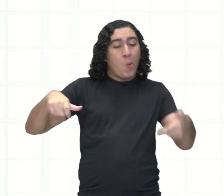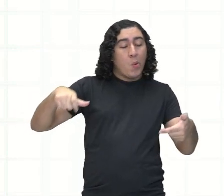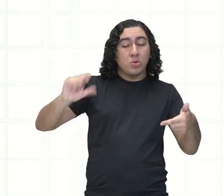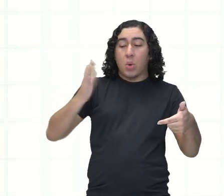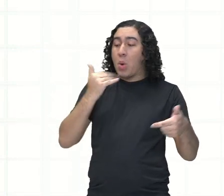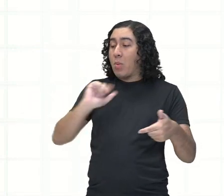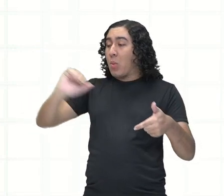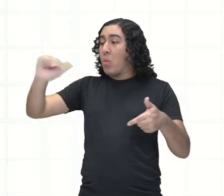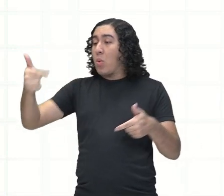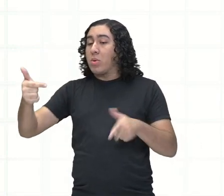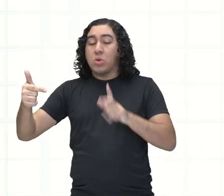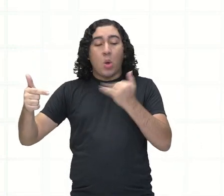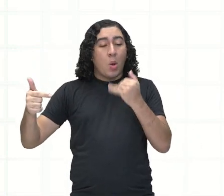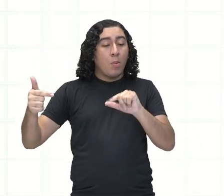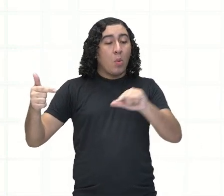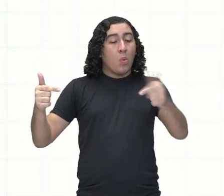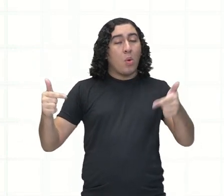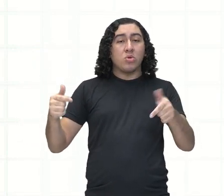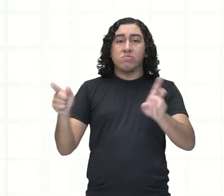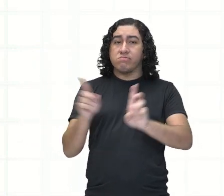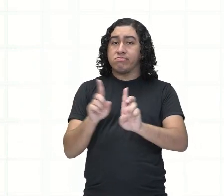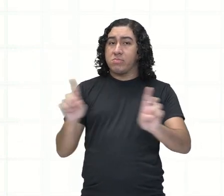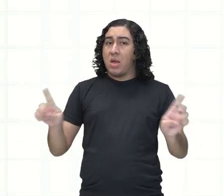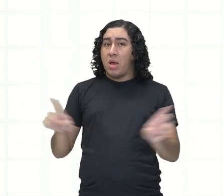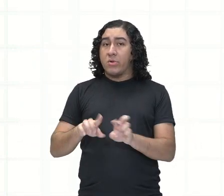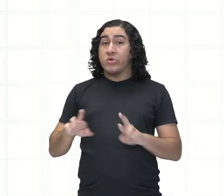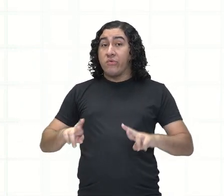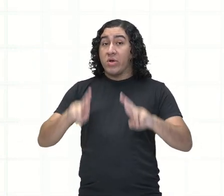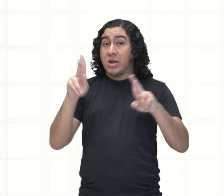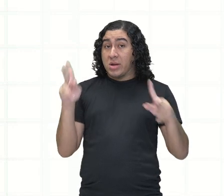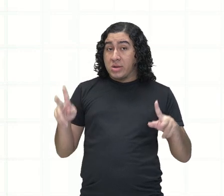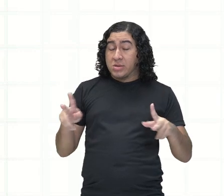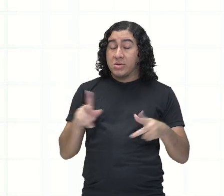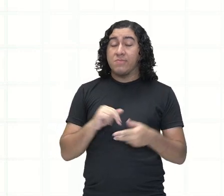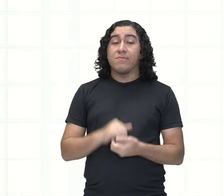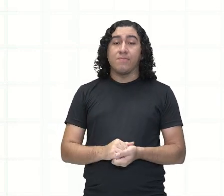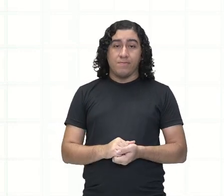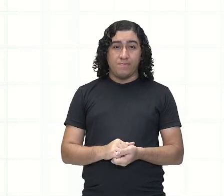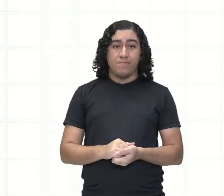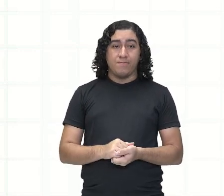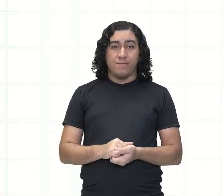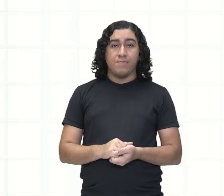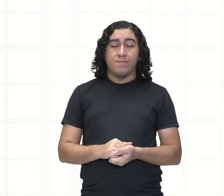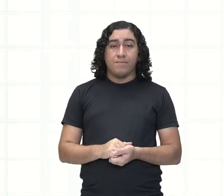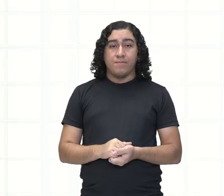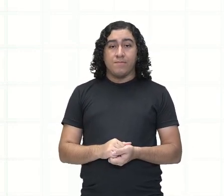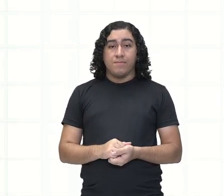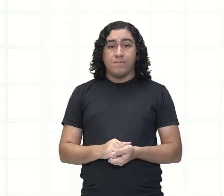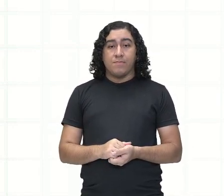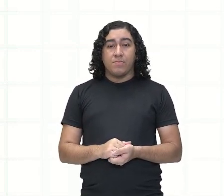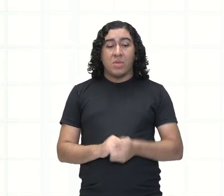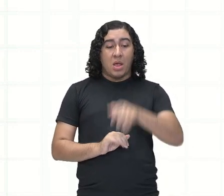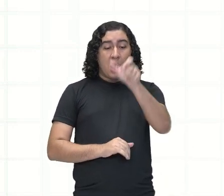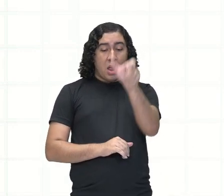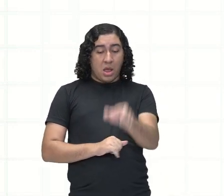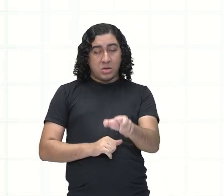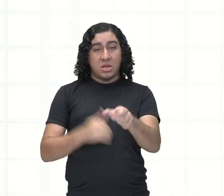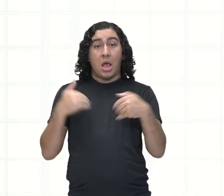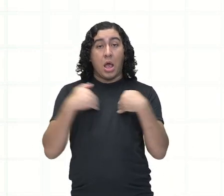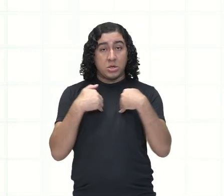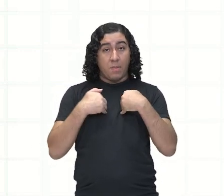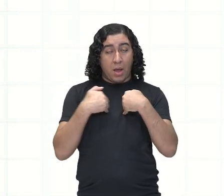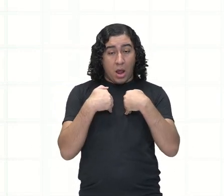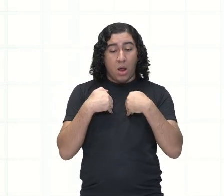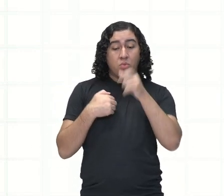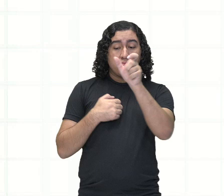um único outro organismo, sabe? Um outro animal. Não, um mesmo animal ou